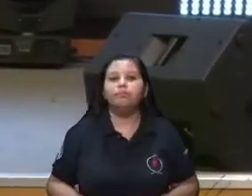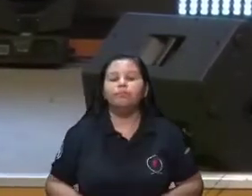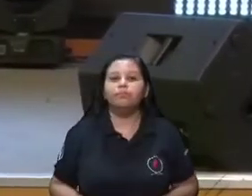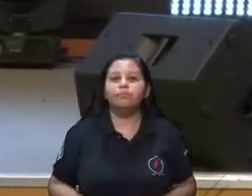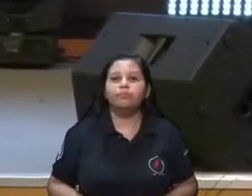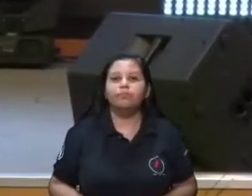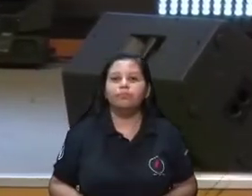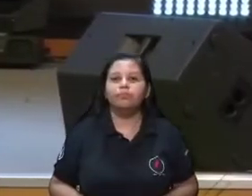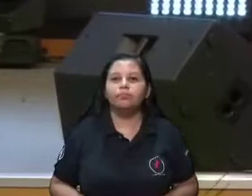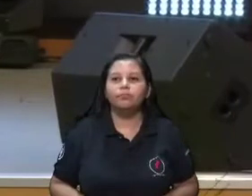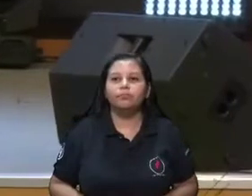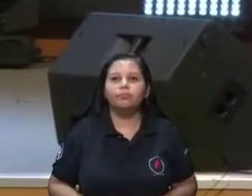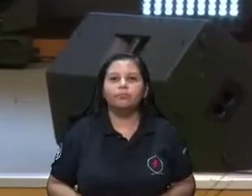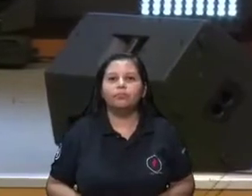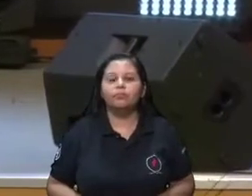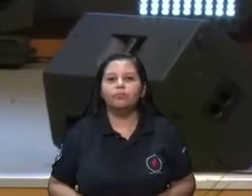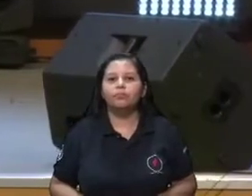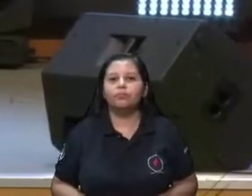Esse irmão que está do seu lado, ele é um baú.